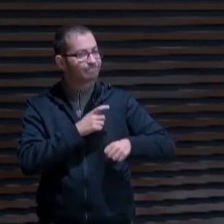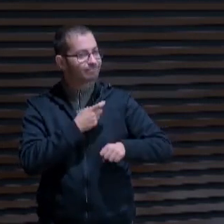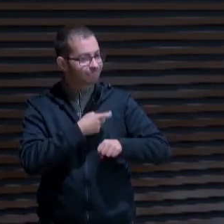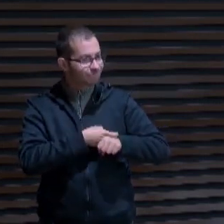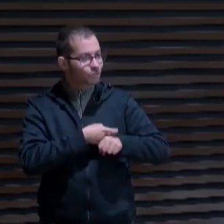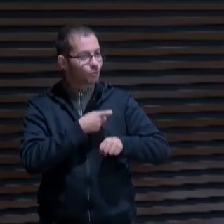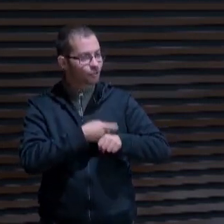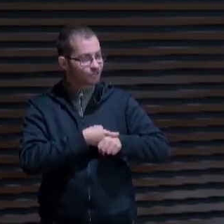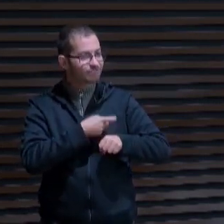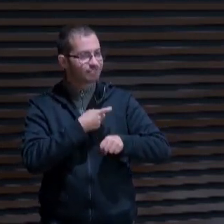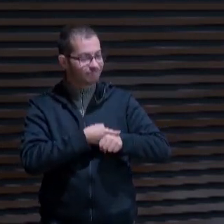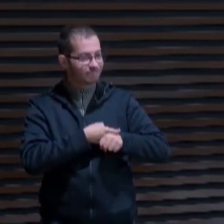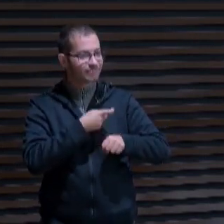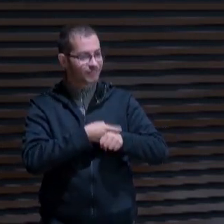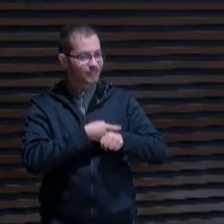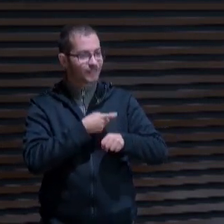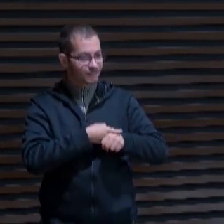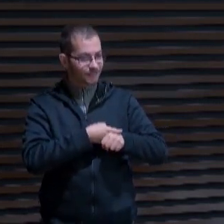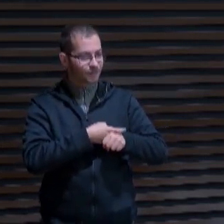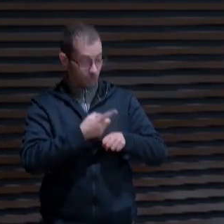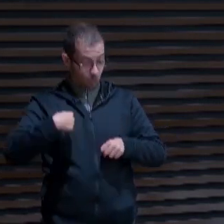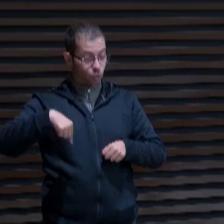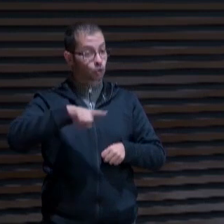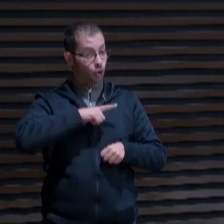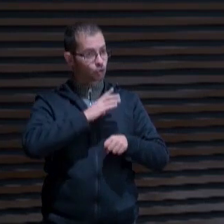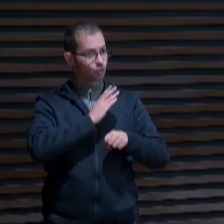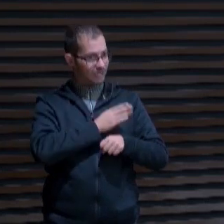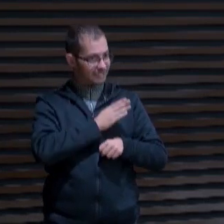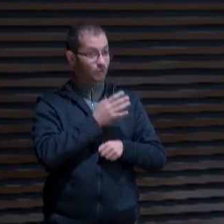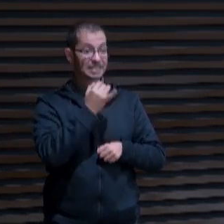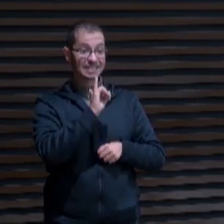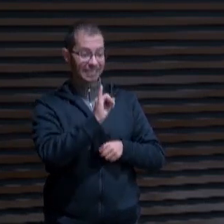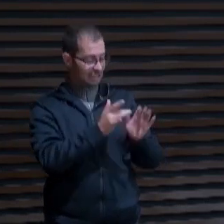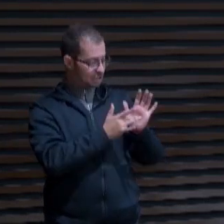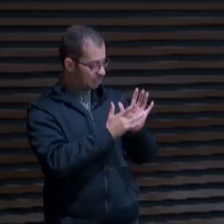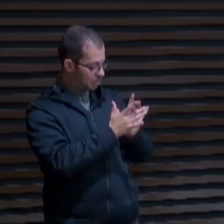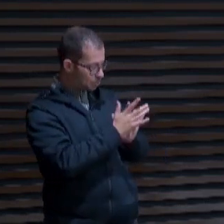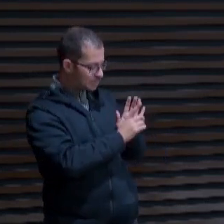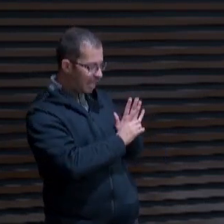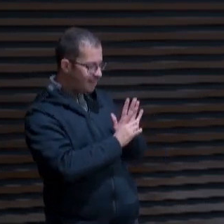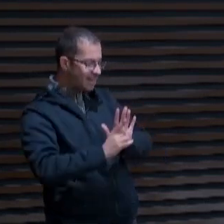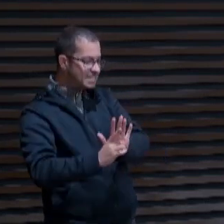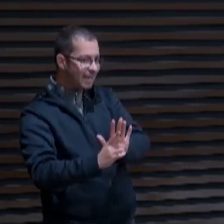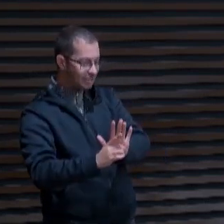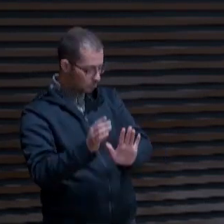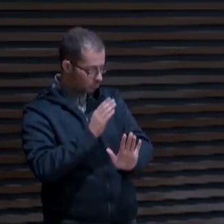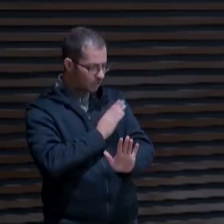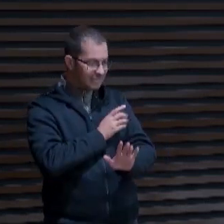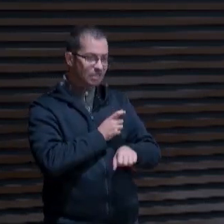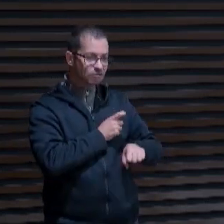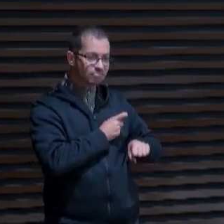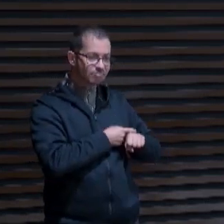Quanto este coração, sem o Senhor Jesus Cristo, ele precisa ser